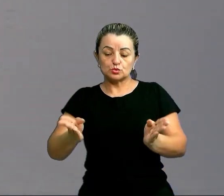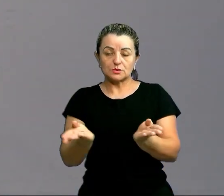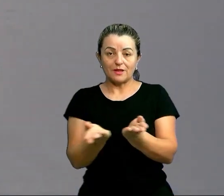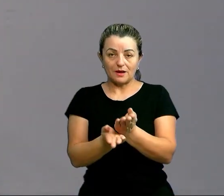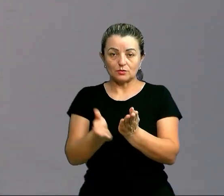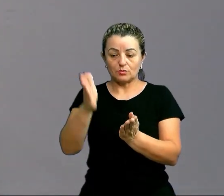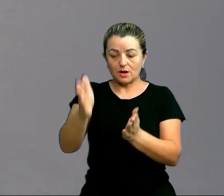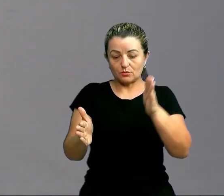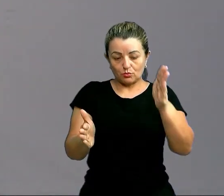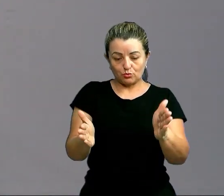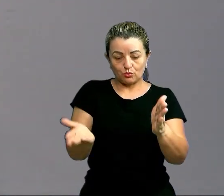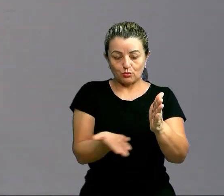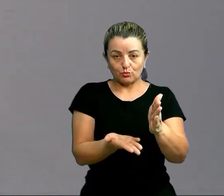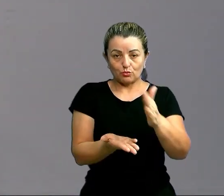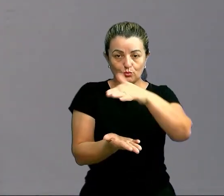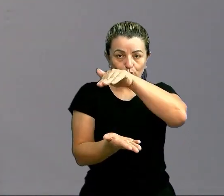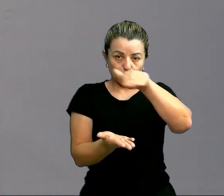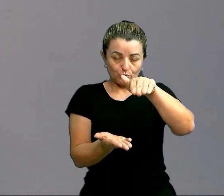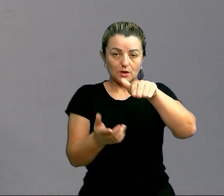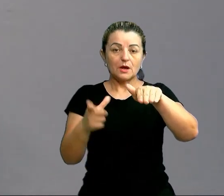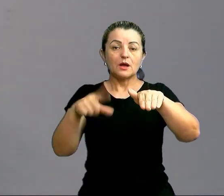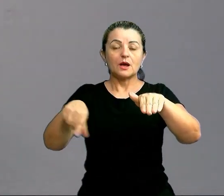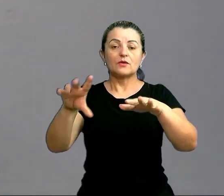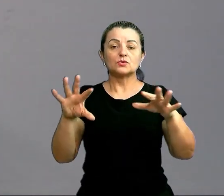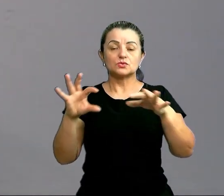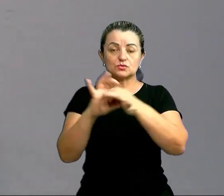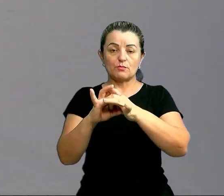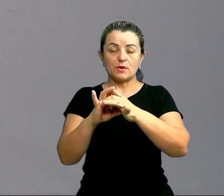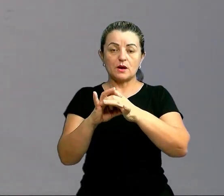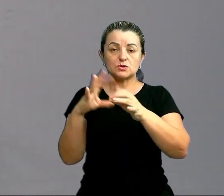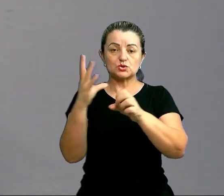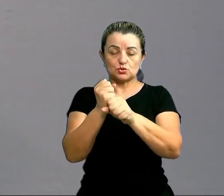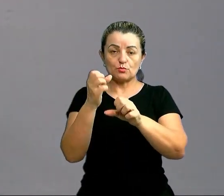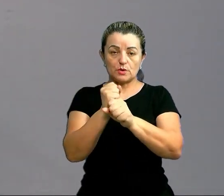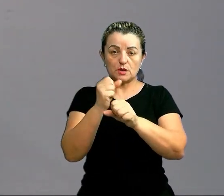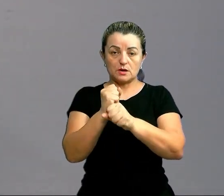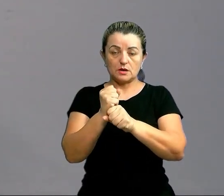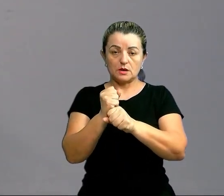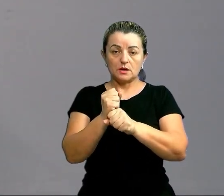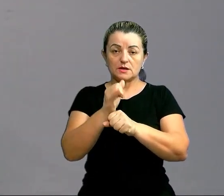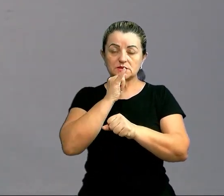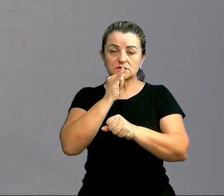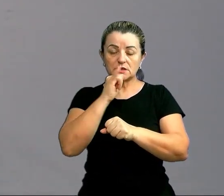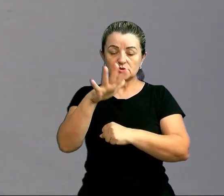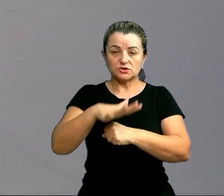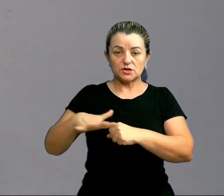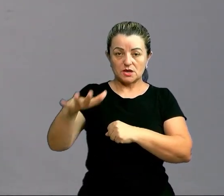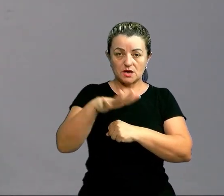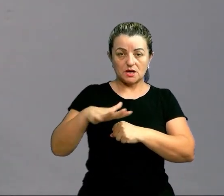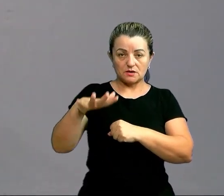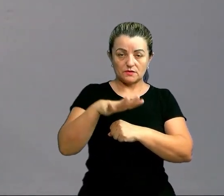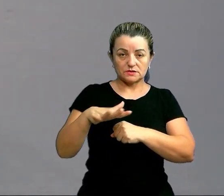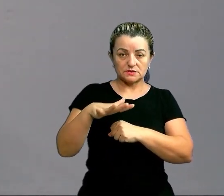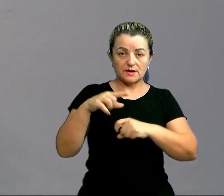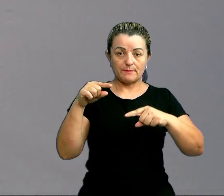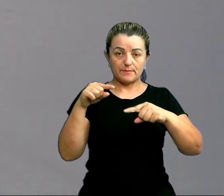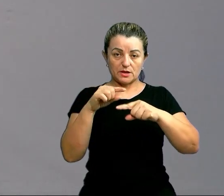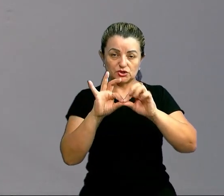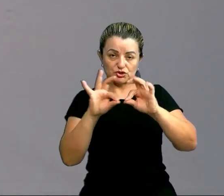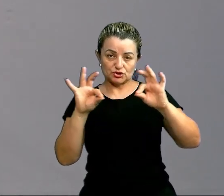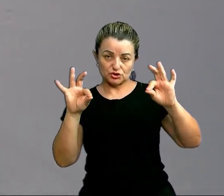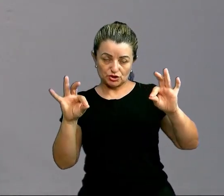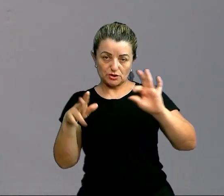Como assim? Quando falar em área, sempre vai aparecer a medida específica ao quadrado. Se é dado em centímetro, centímetro